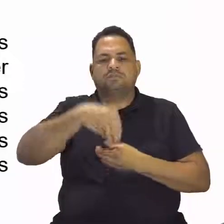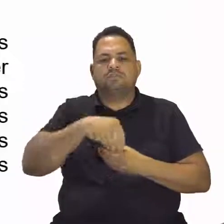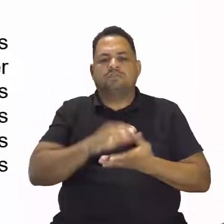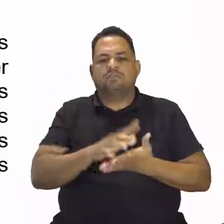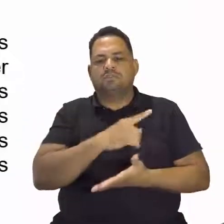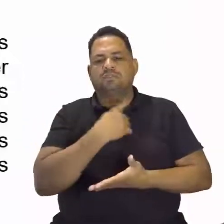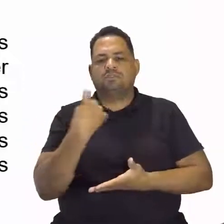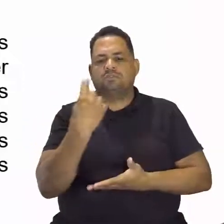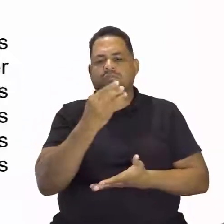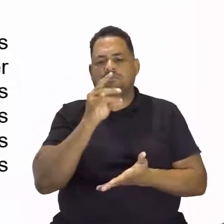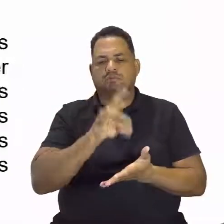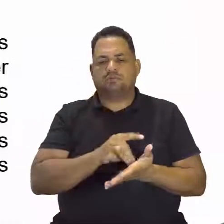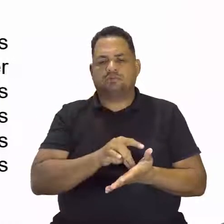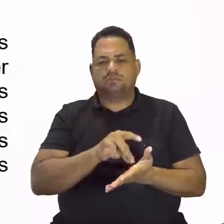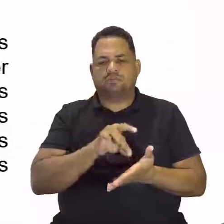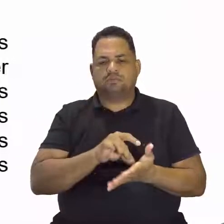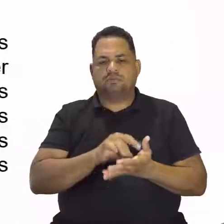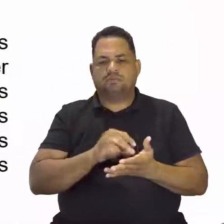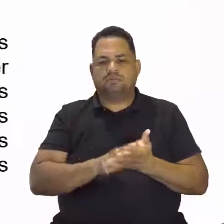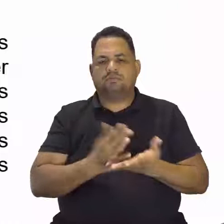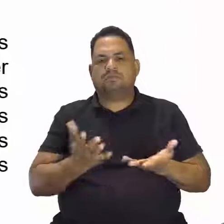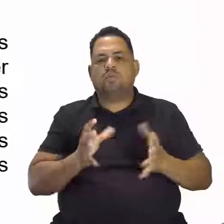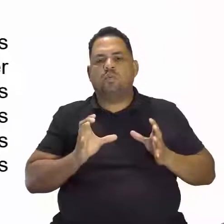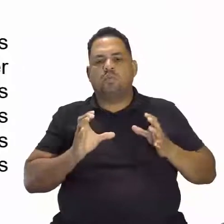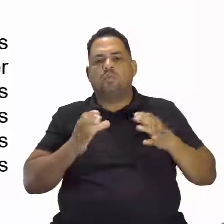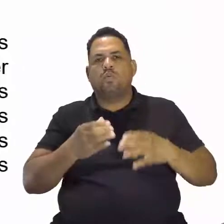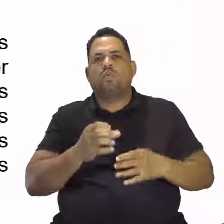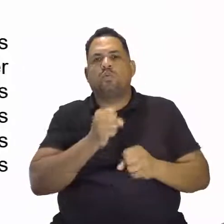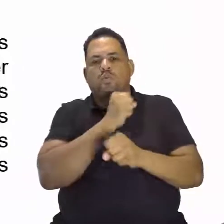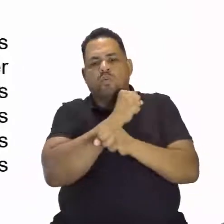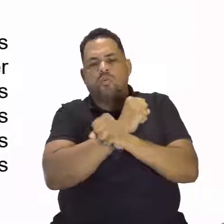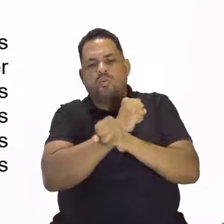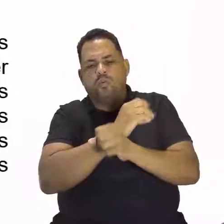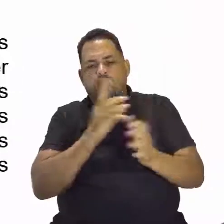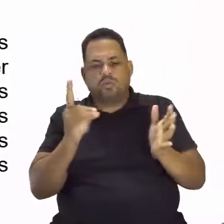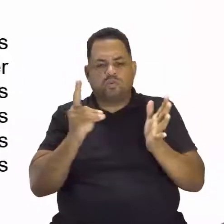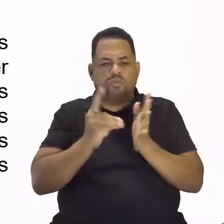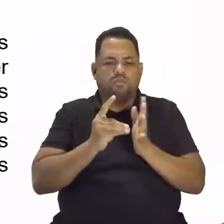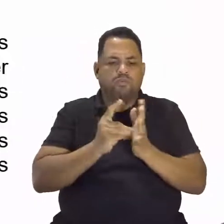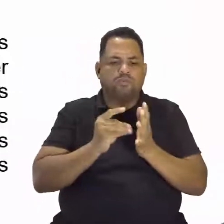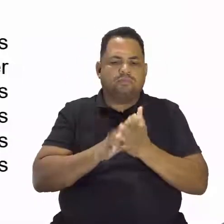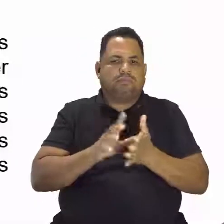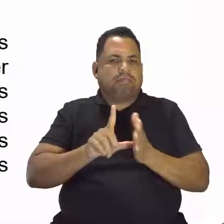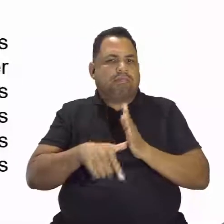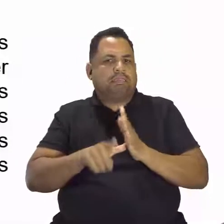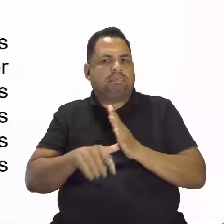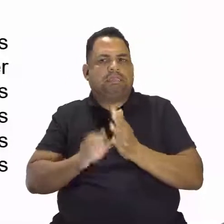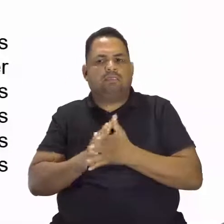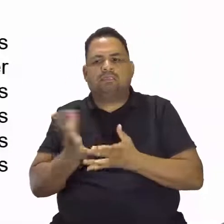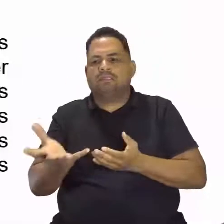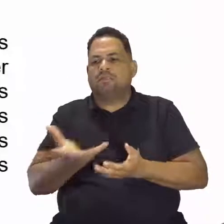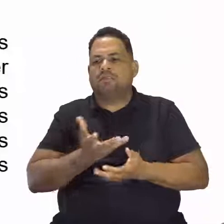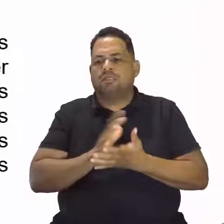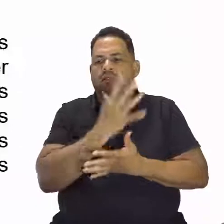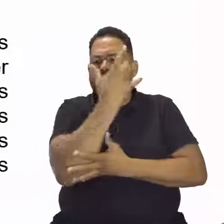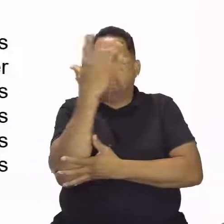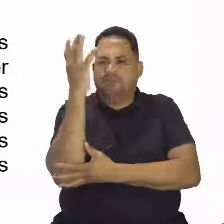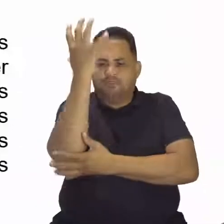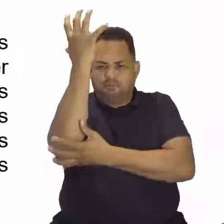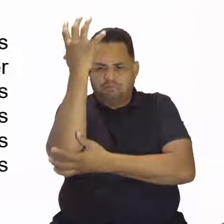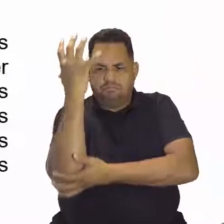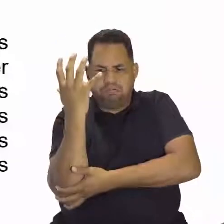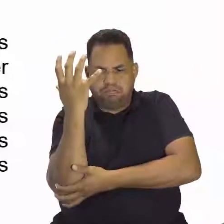né? Os quilombolas, os ribeirinhos, os indígenas são atrasados, querem a floresta em pé,